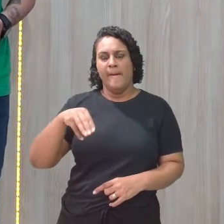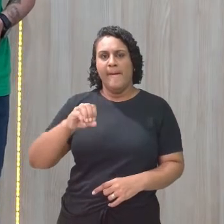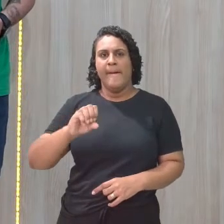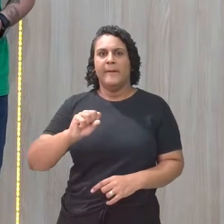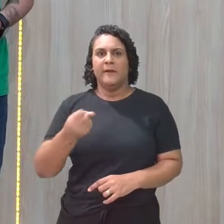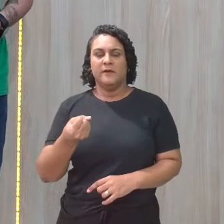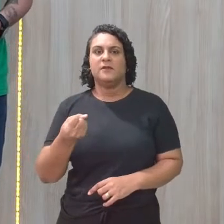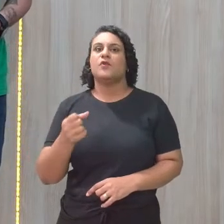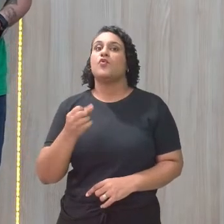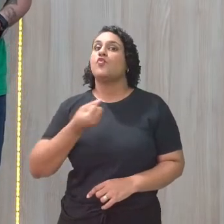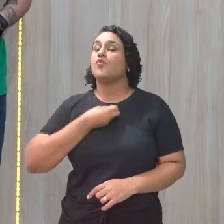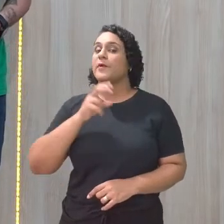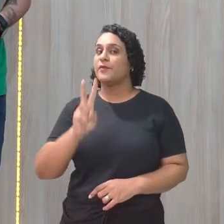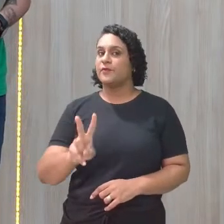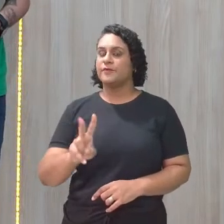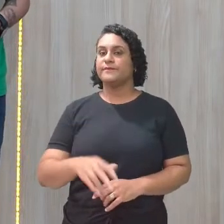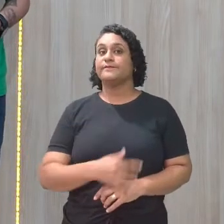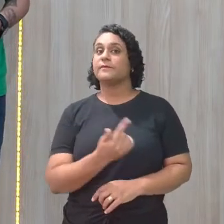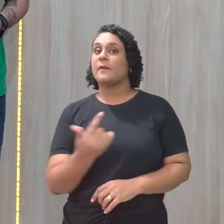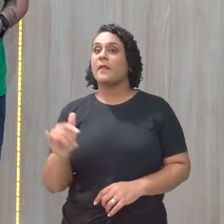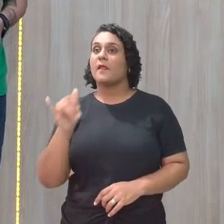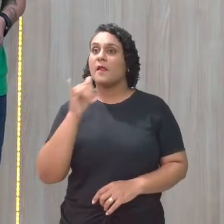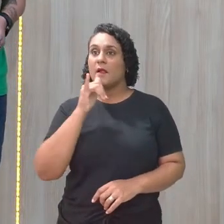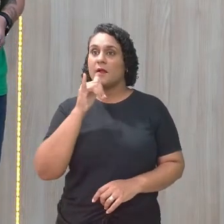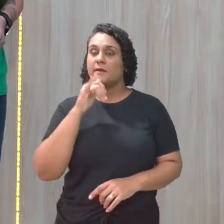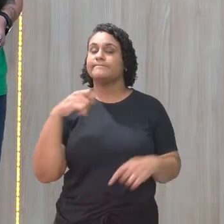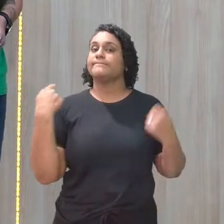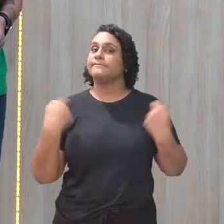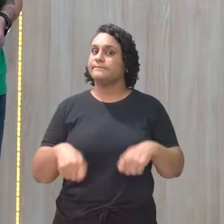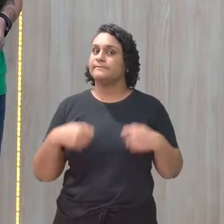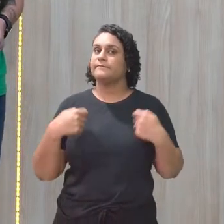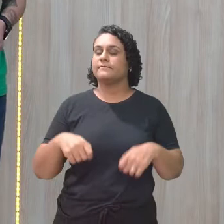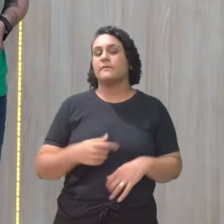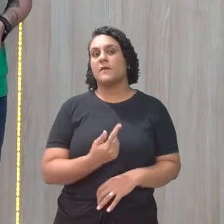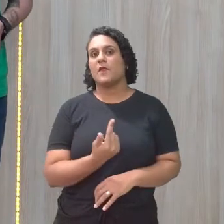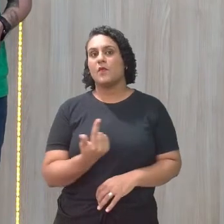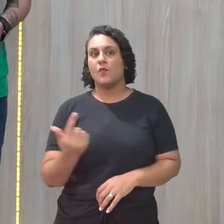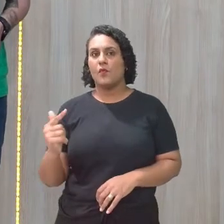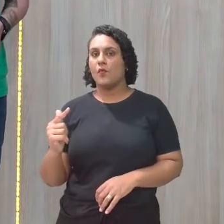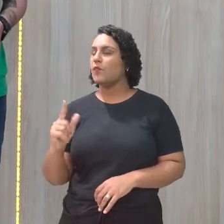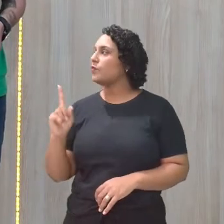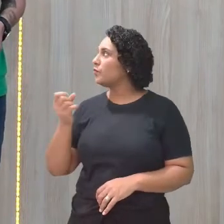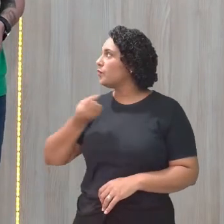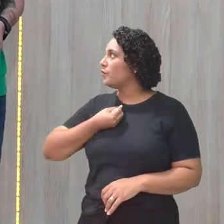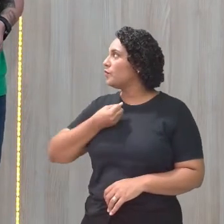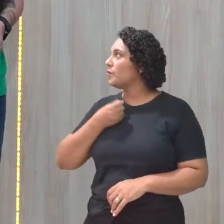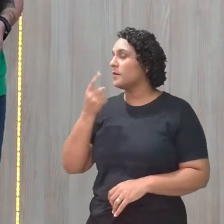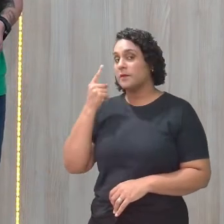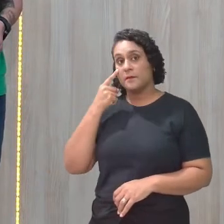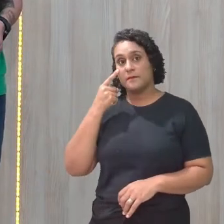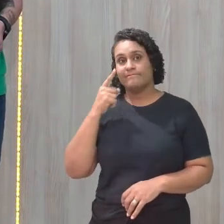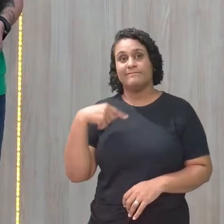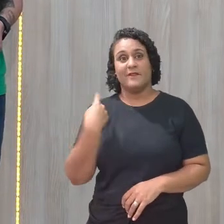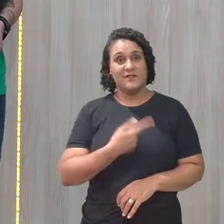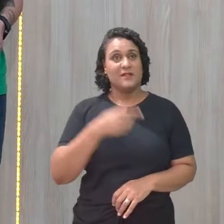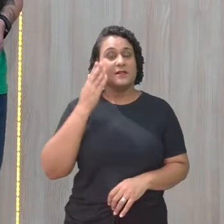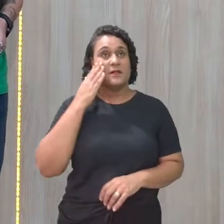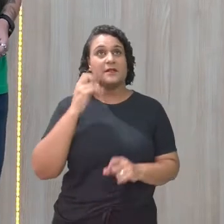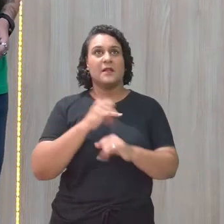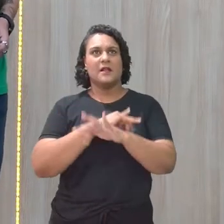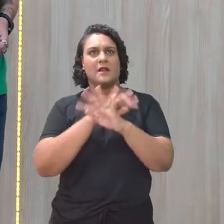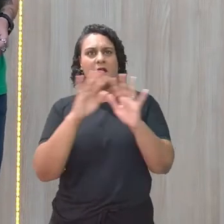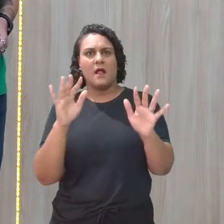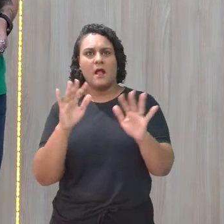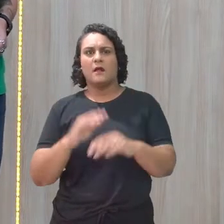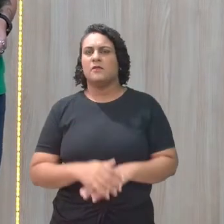certo? Vejamos um outro exemplo onde eu vou precisar de um outro fator que não é só o 2, para a gente compreender aquela coisa de que quando não dá